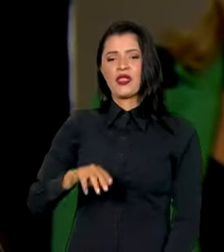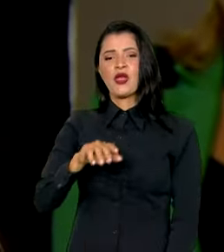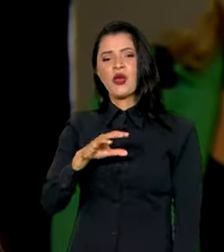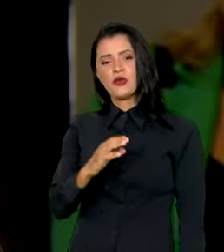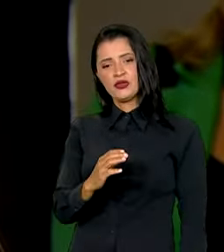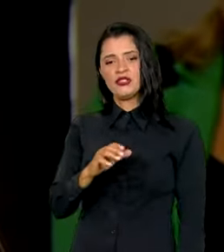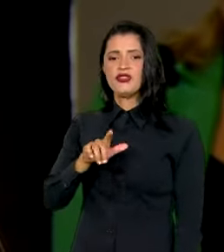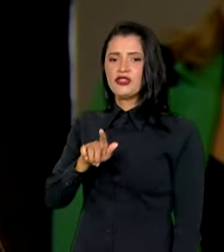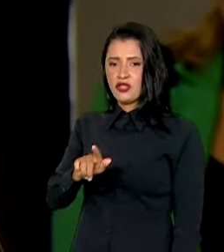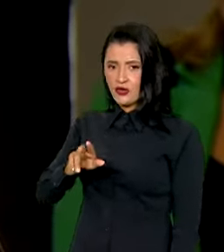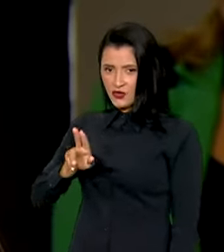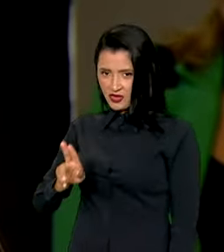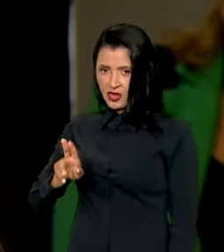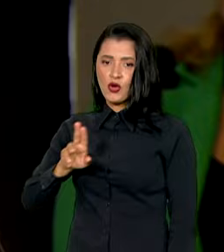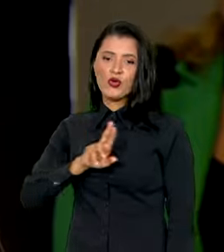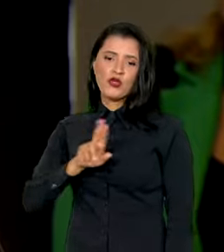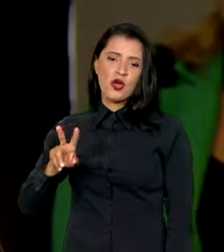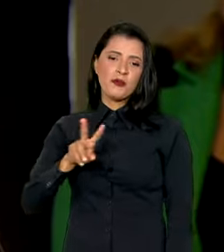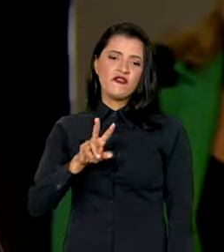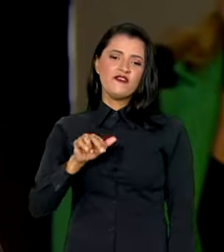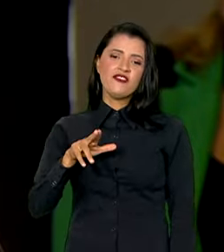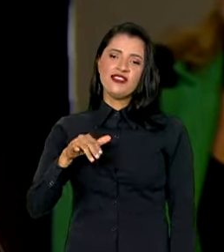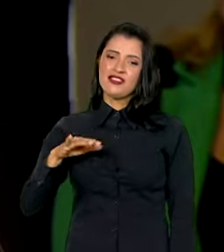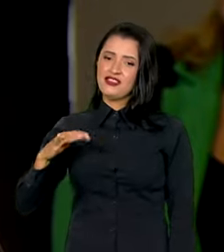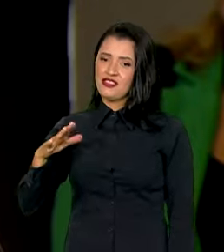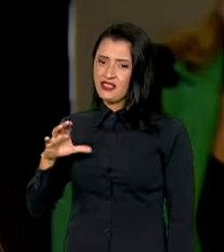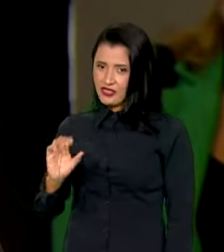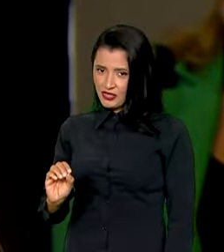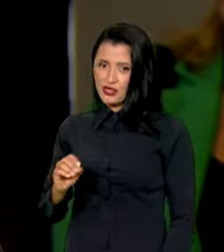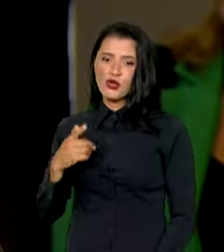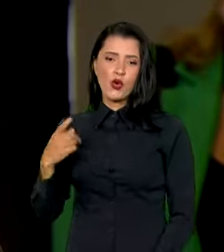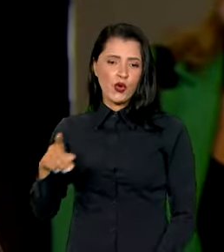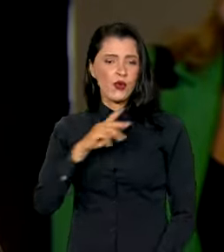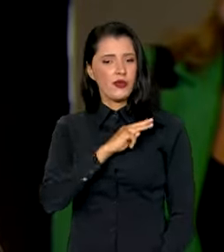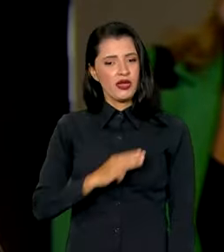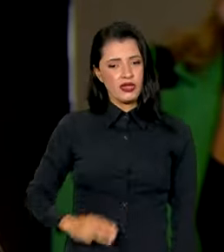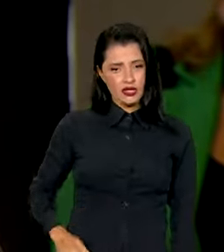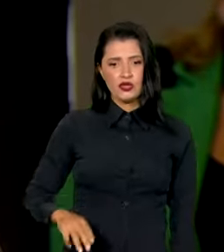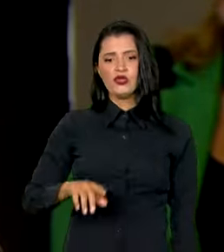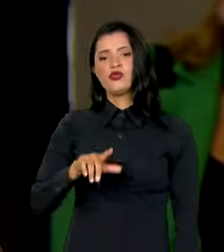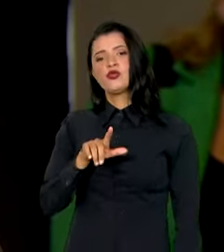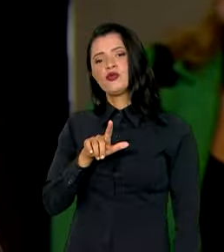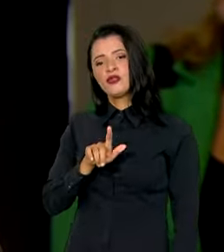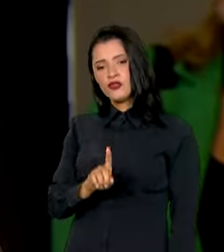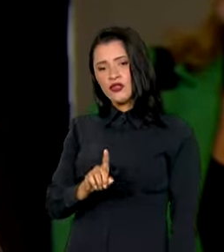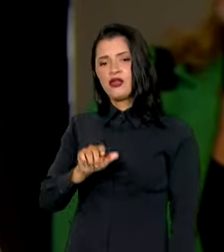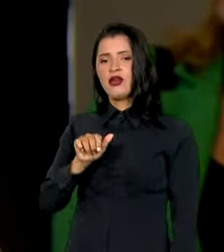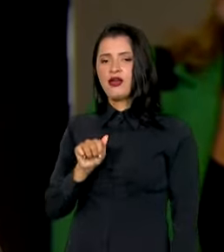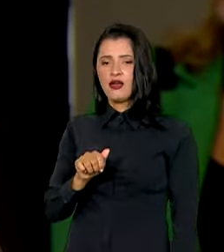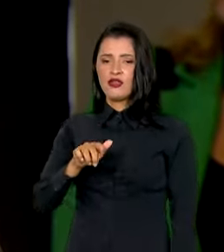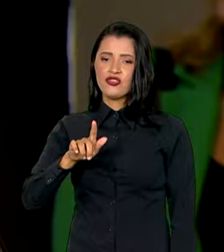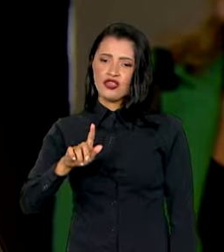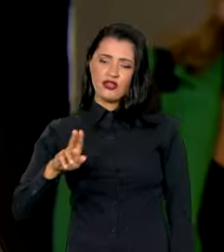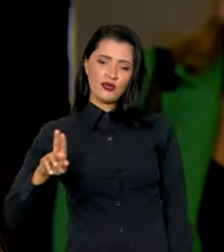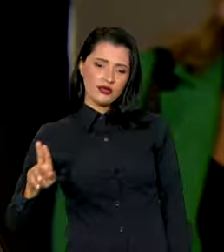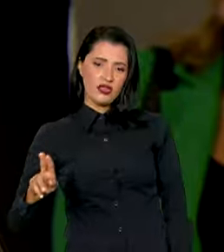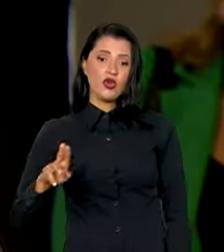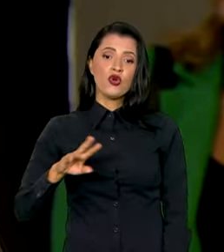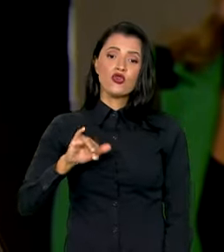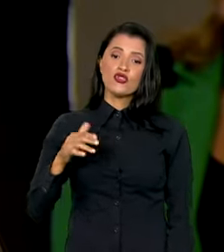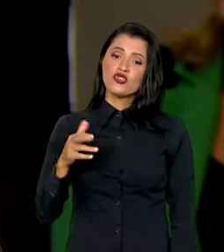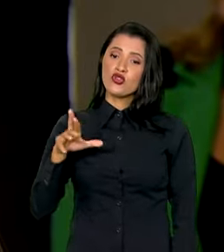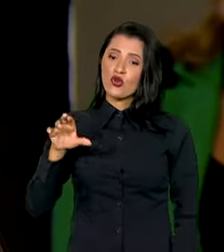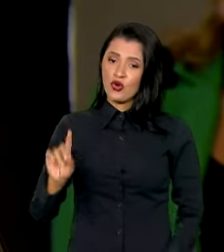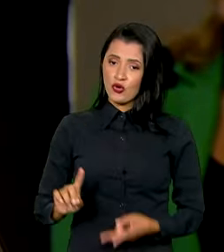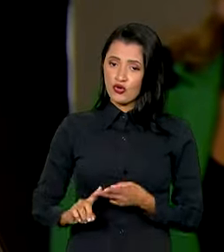União, Vinícius Marques de Carvalho, o ministro advogado-geral da União, Jorge Messias, o ministro-estado-chefe da